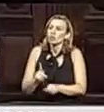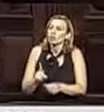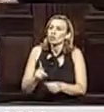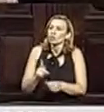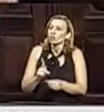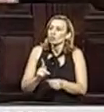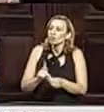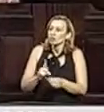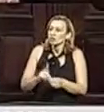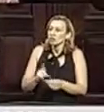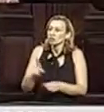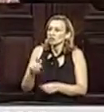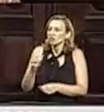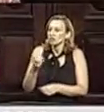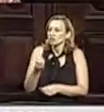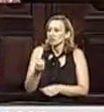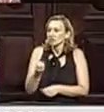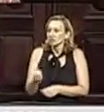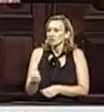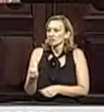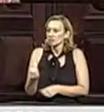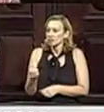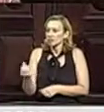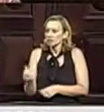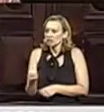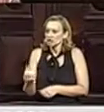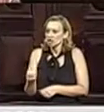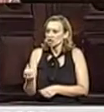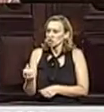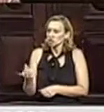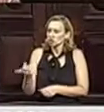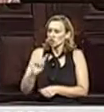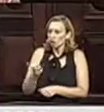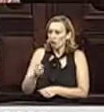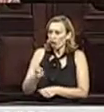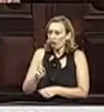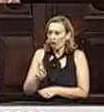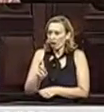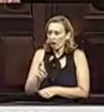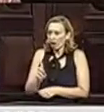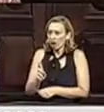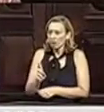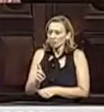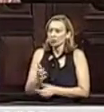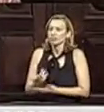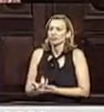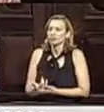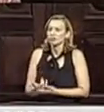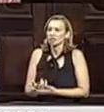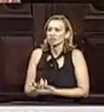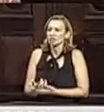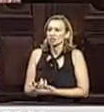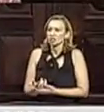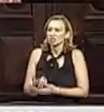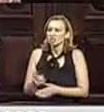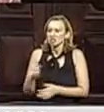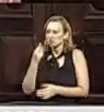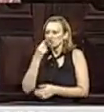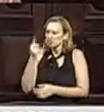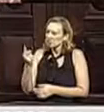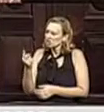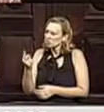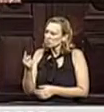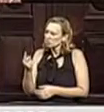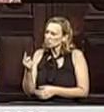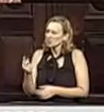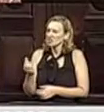66 dólares, o pré-sal, nós vamos ver leilões aí de partilha acima de 60%, 70%, 80%